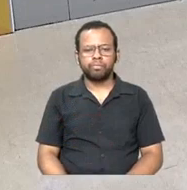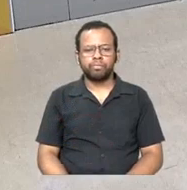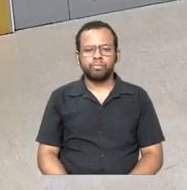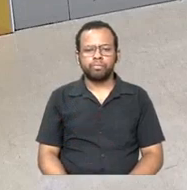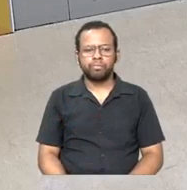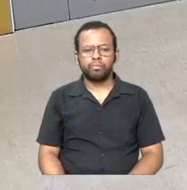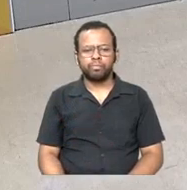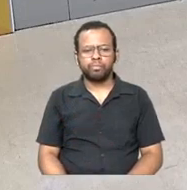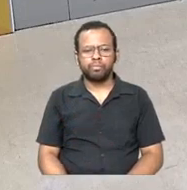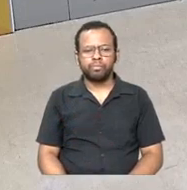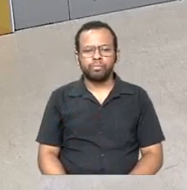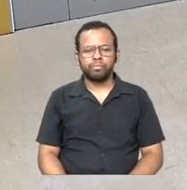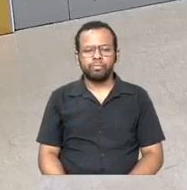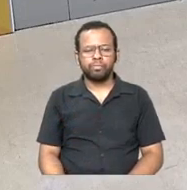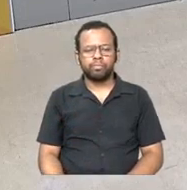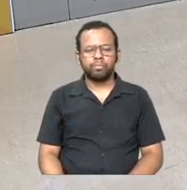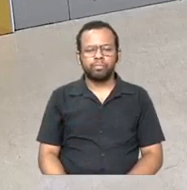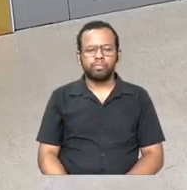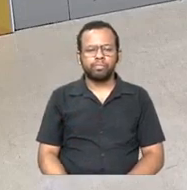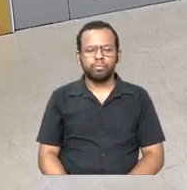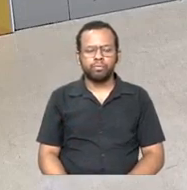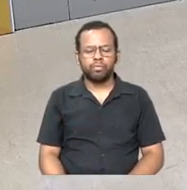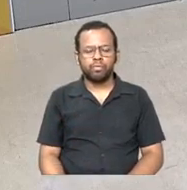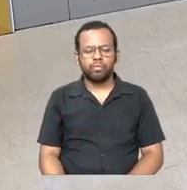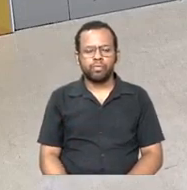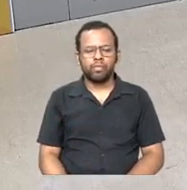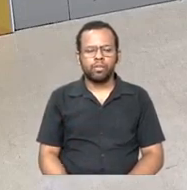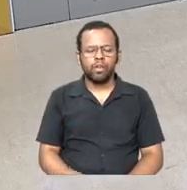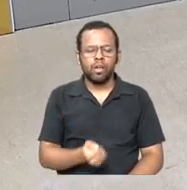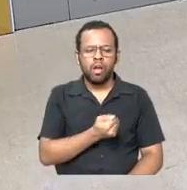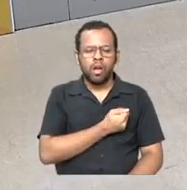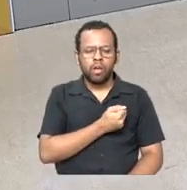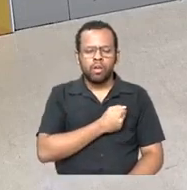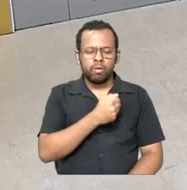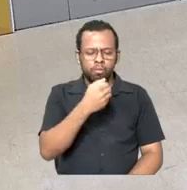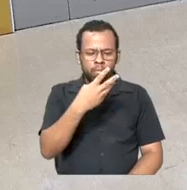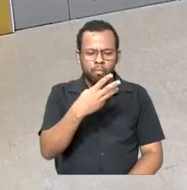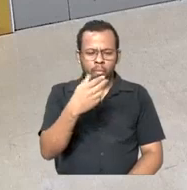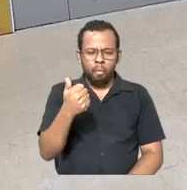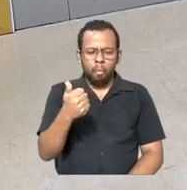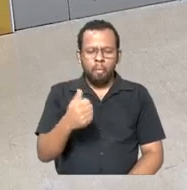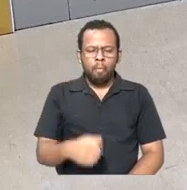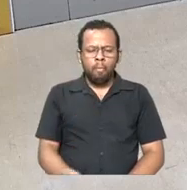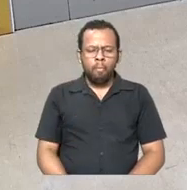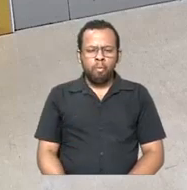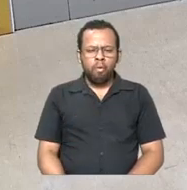34 vamos lá que agora 31 31